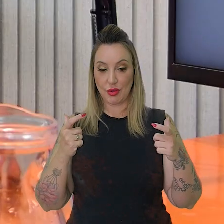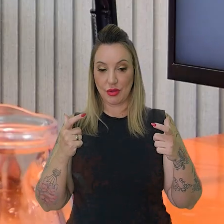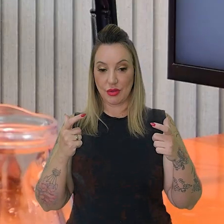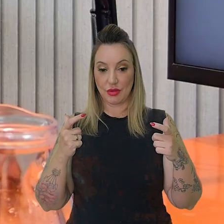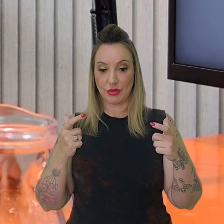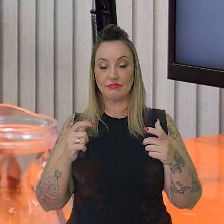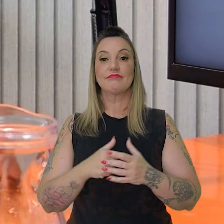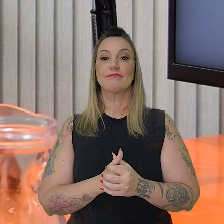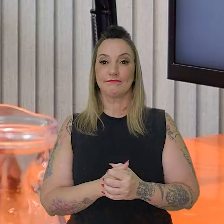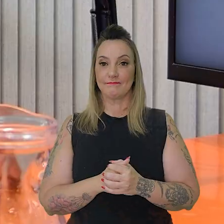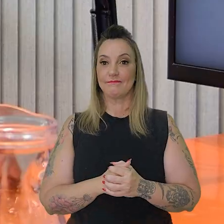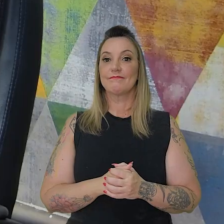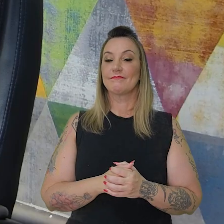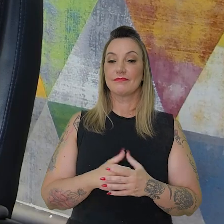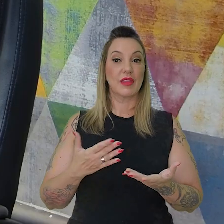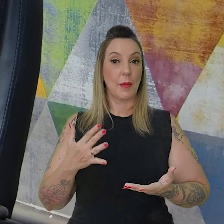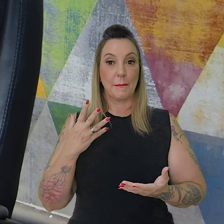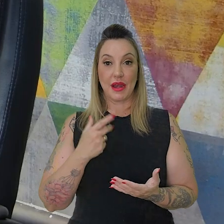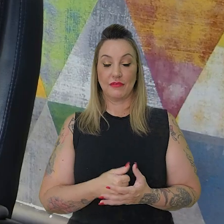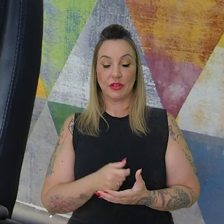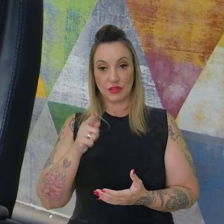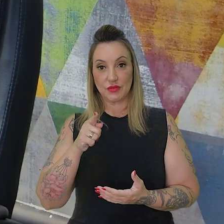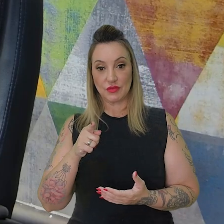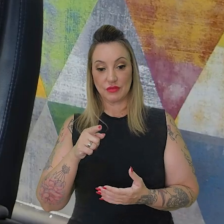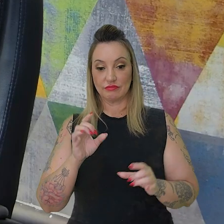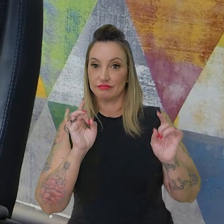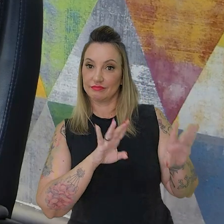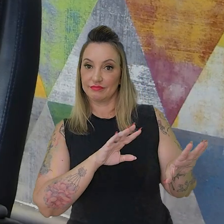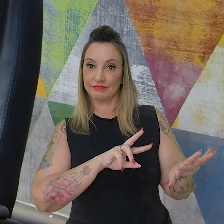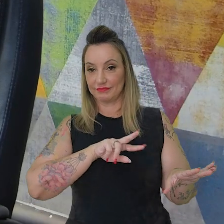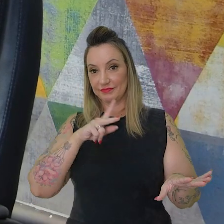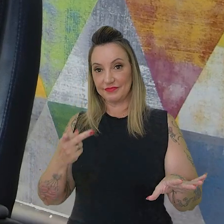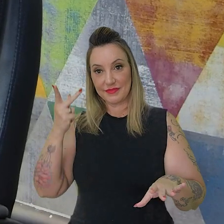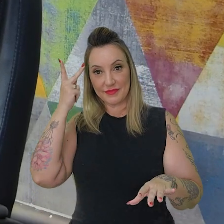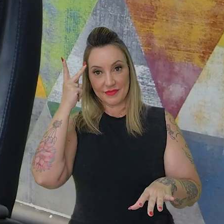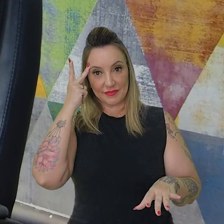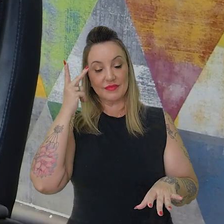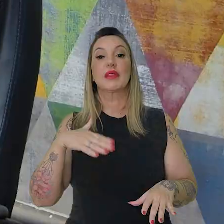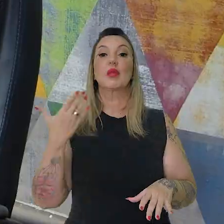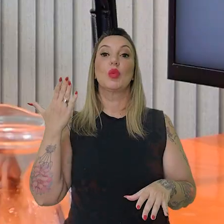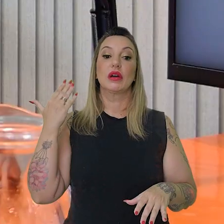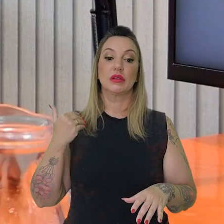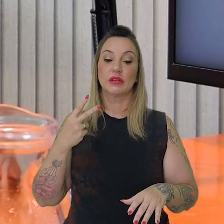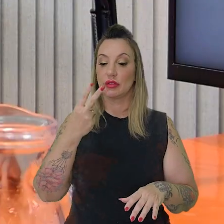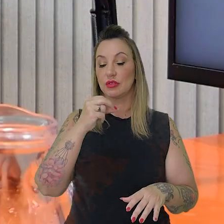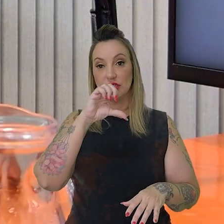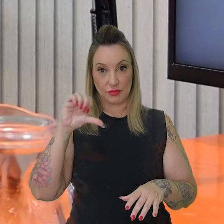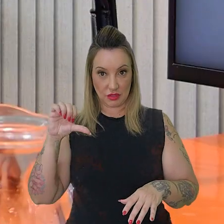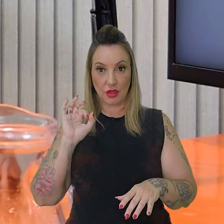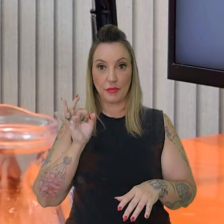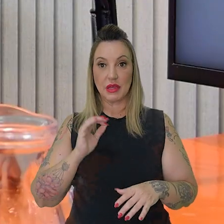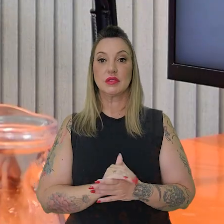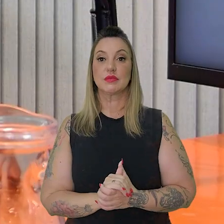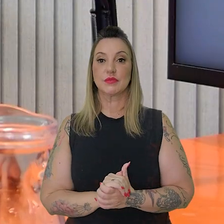Conilon então gente maravilhoso e aí você largou tudo lá e veio para São Paulo quando sim 2009 2009